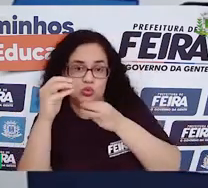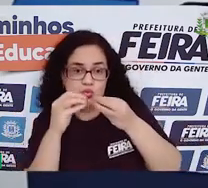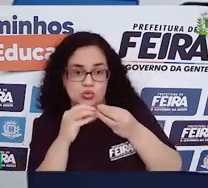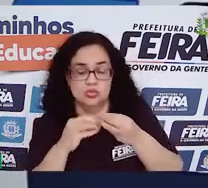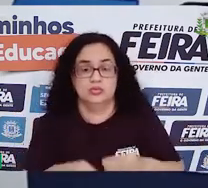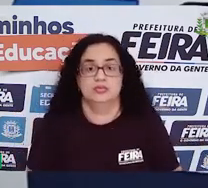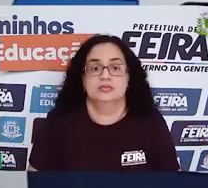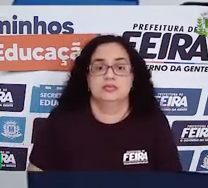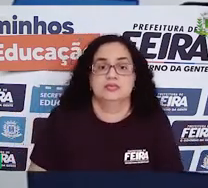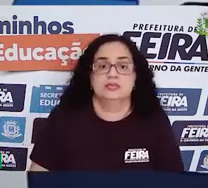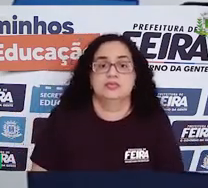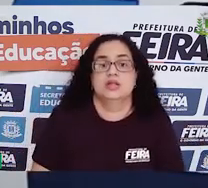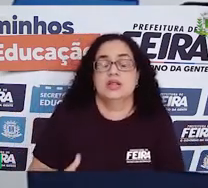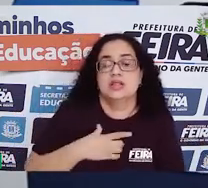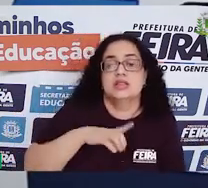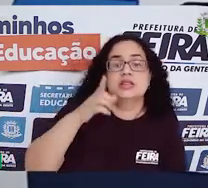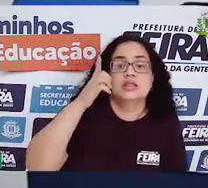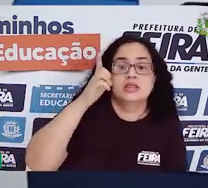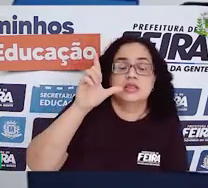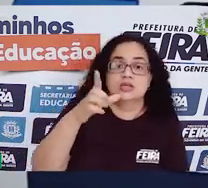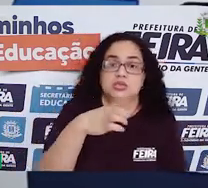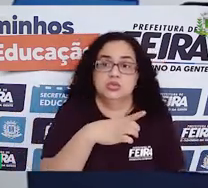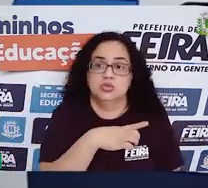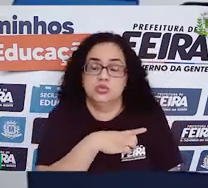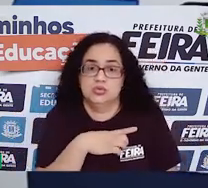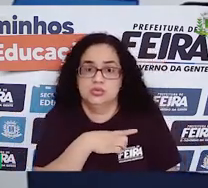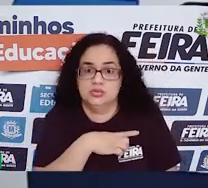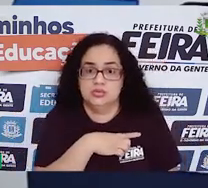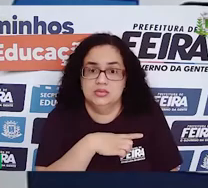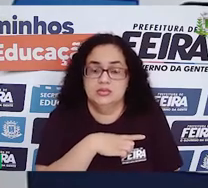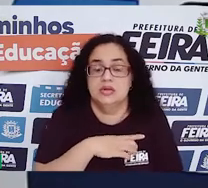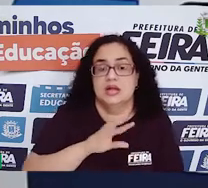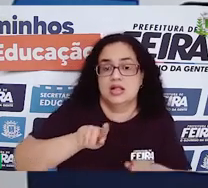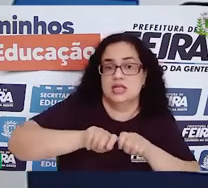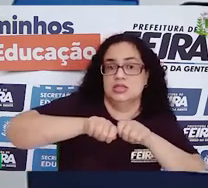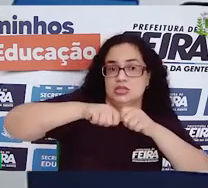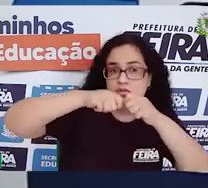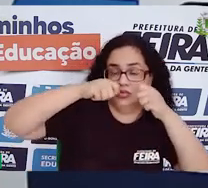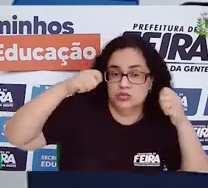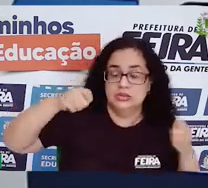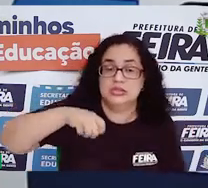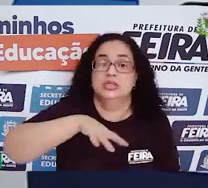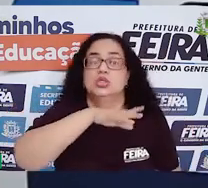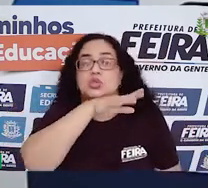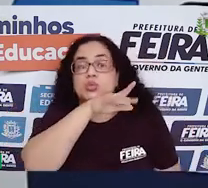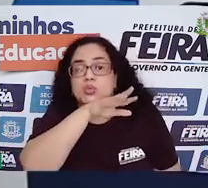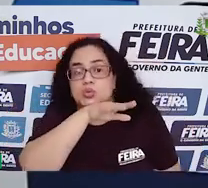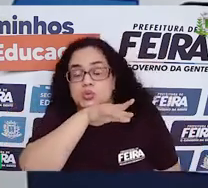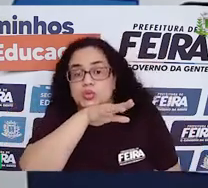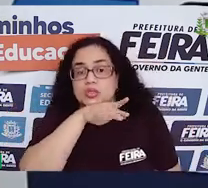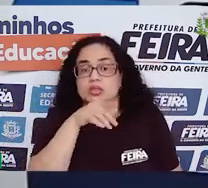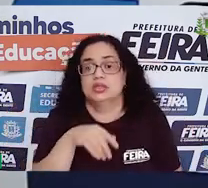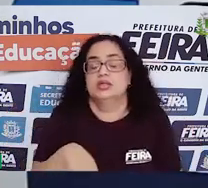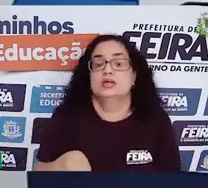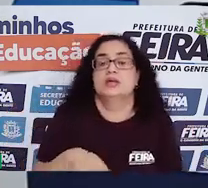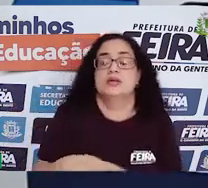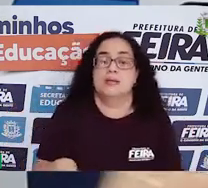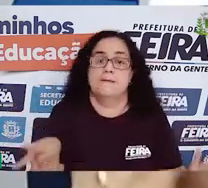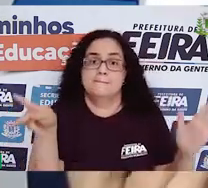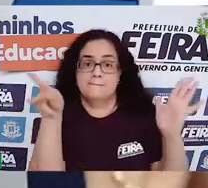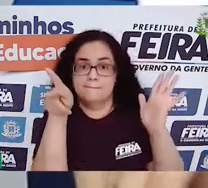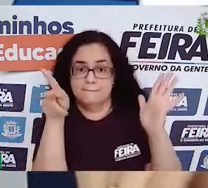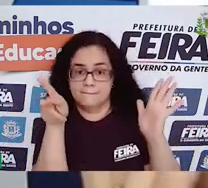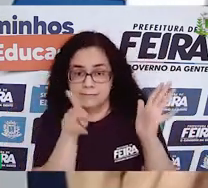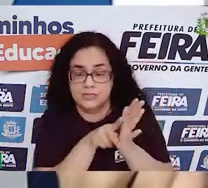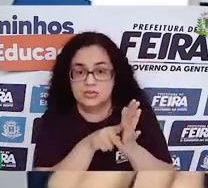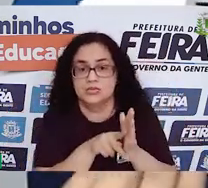dobras, e não foi rompido, não é? Não rasgou, não foi destruído. Então, isso é uma propriedade